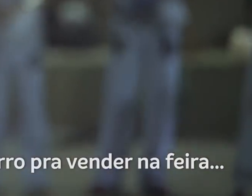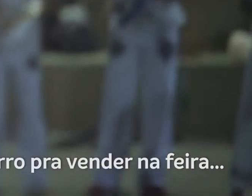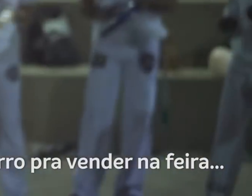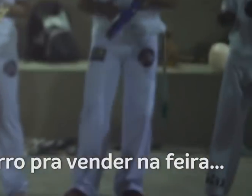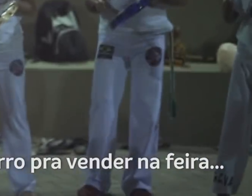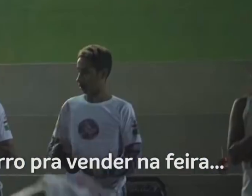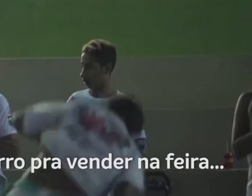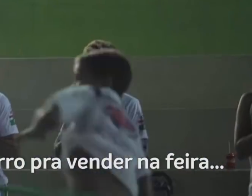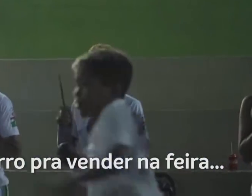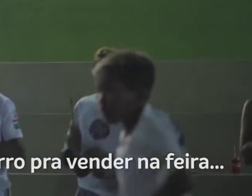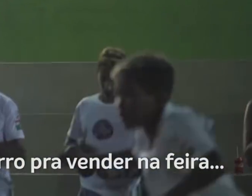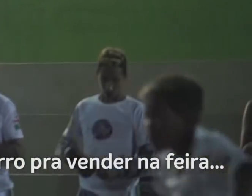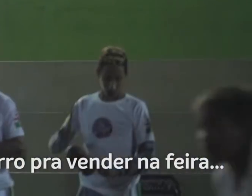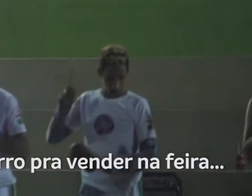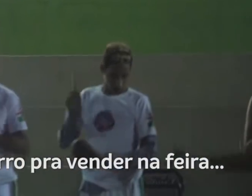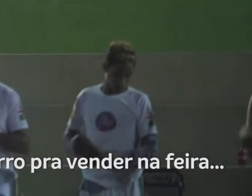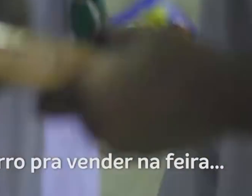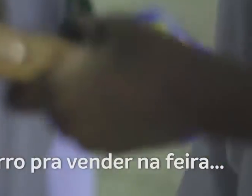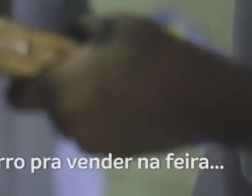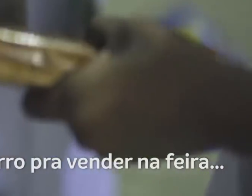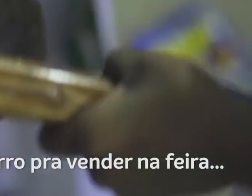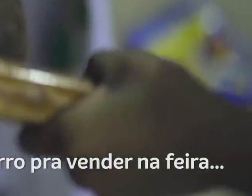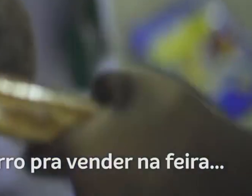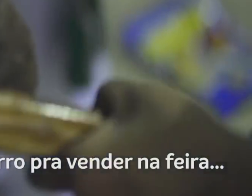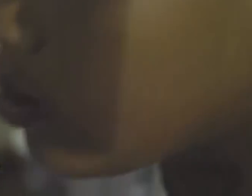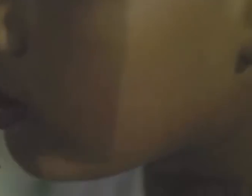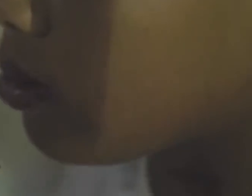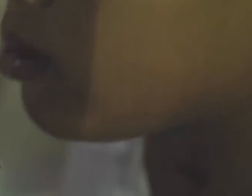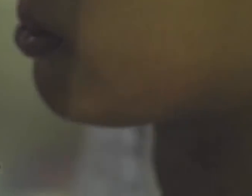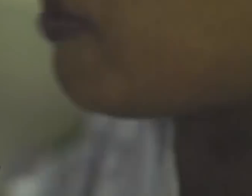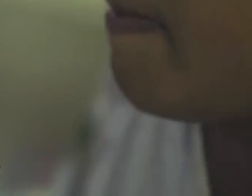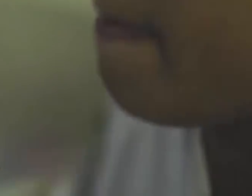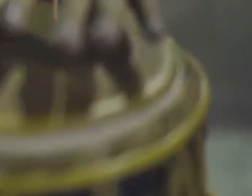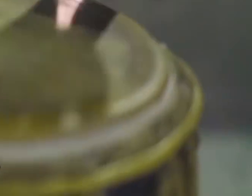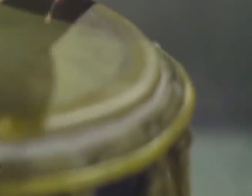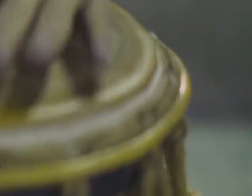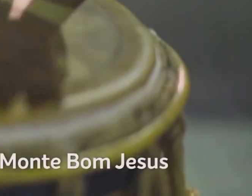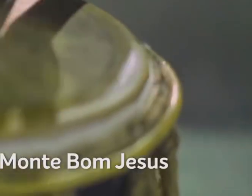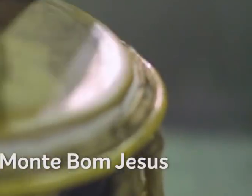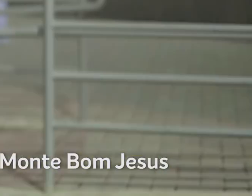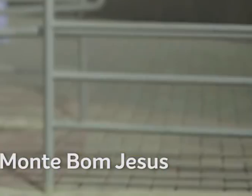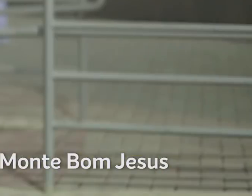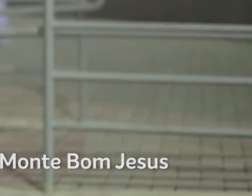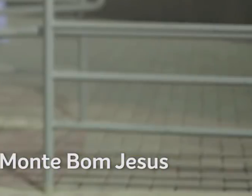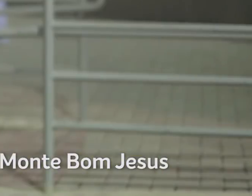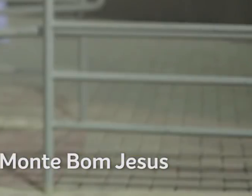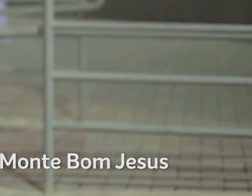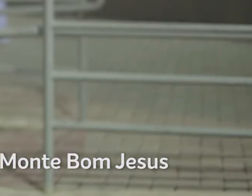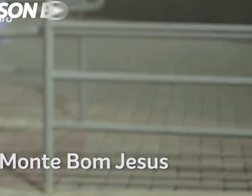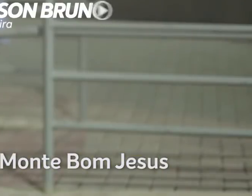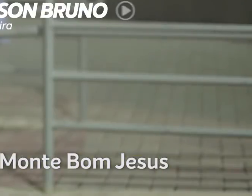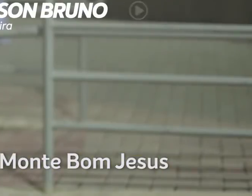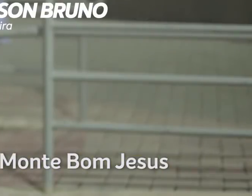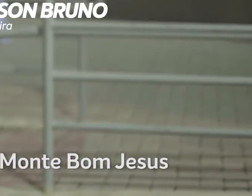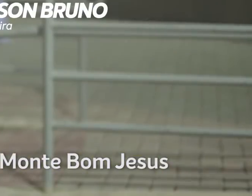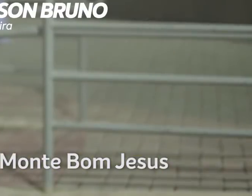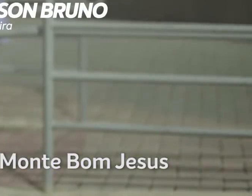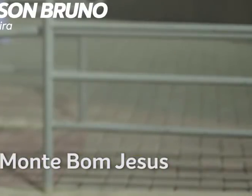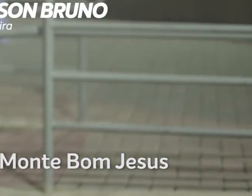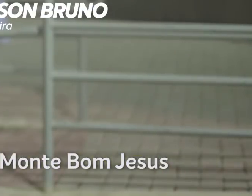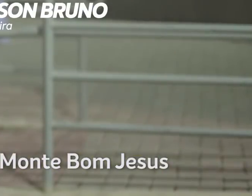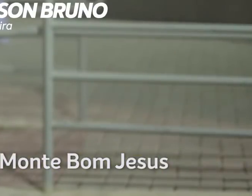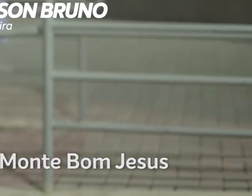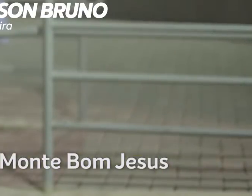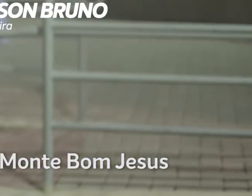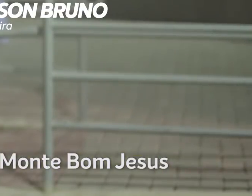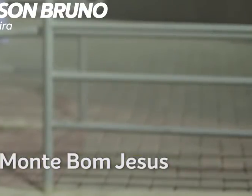Caruaru tem capoeira, tem boneco de barro pra vender na feira. Eu tenho pra mim que a restauração